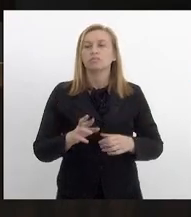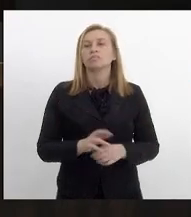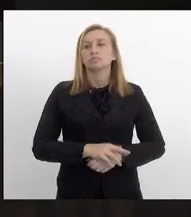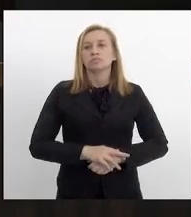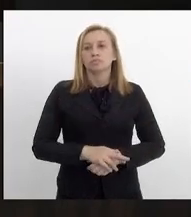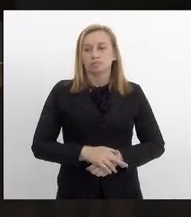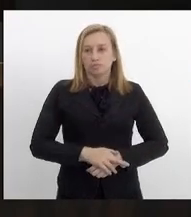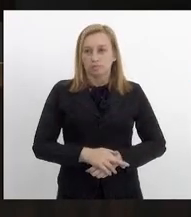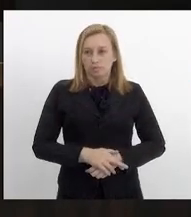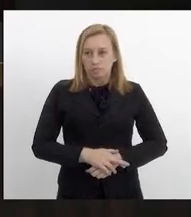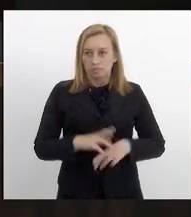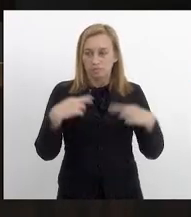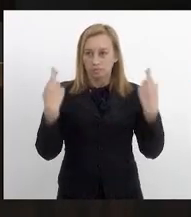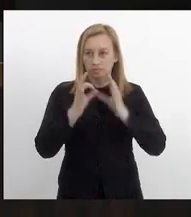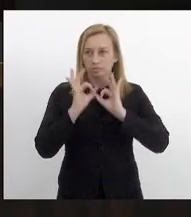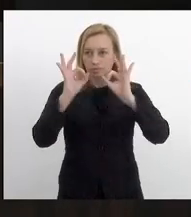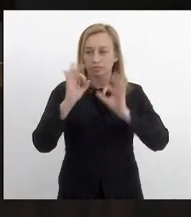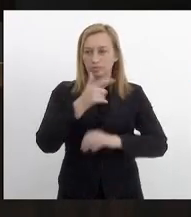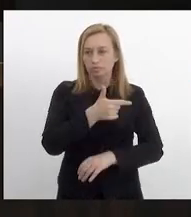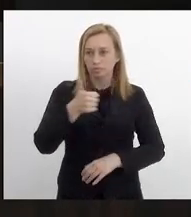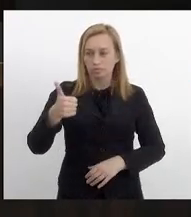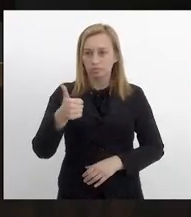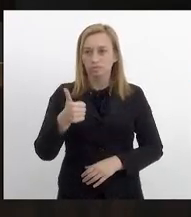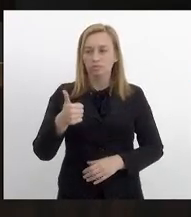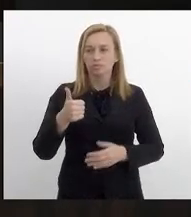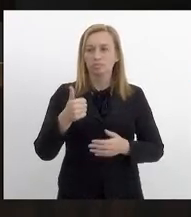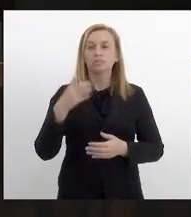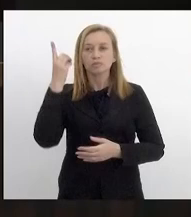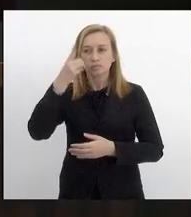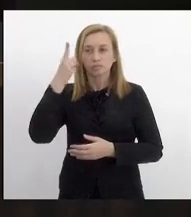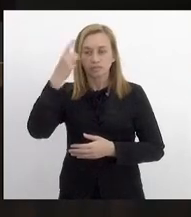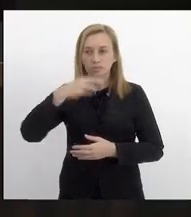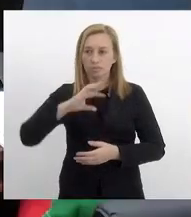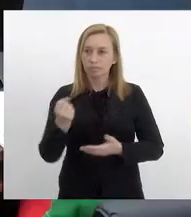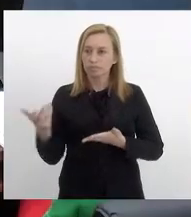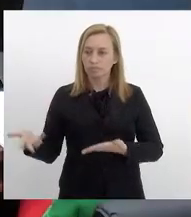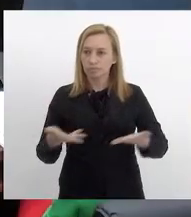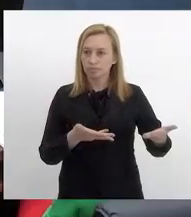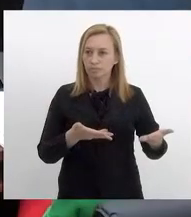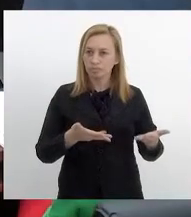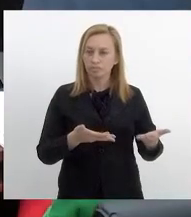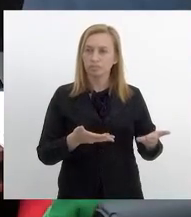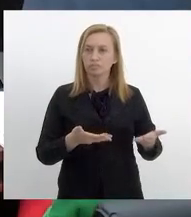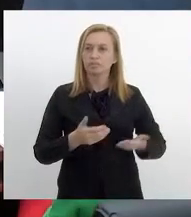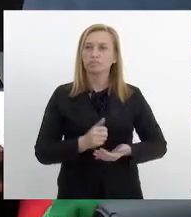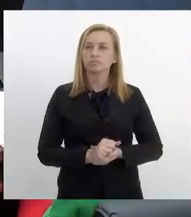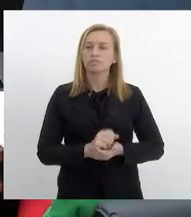21. A presidência convida a deputada Marta Rocha a fazer a leitura da ata da sessão anterior.